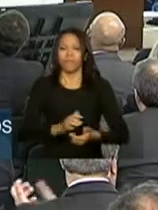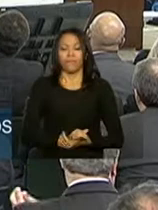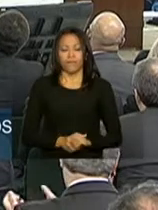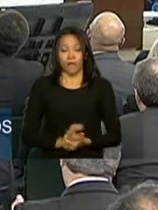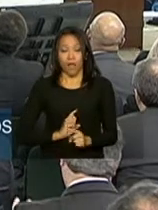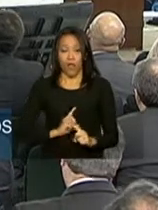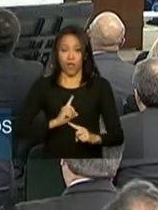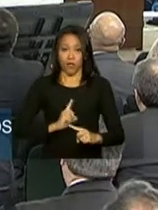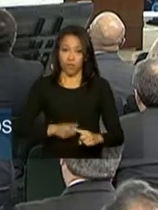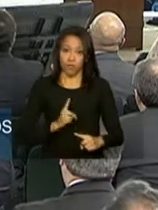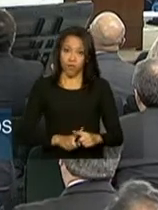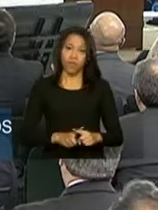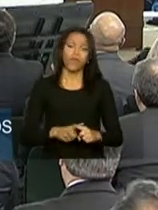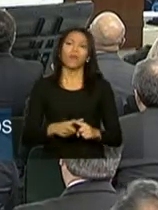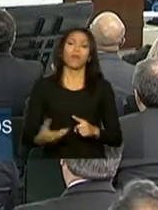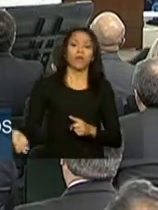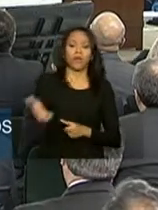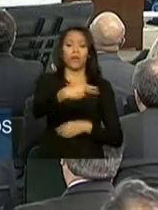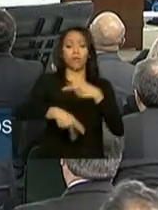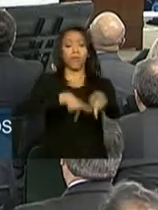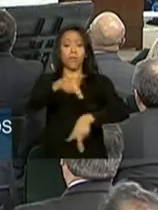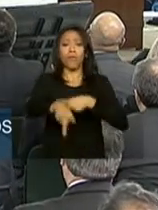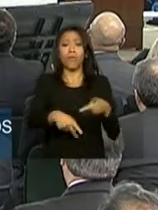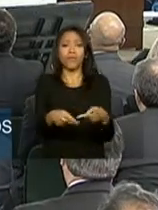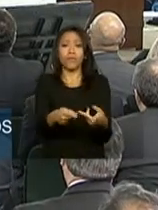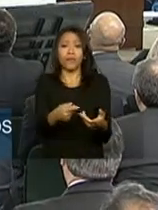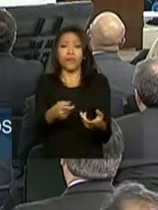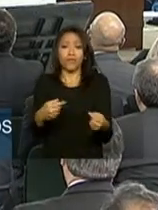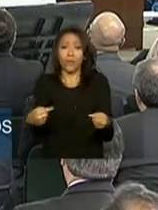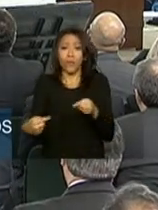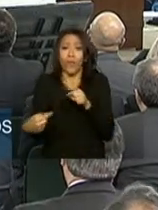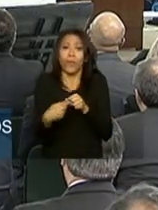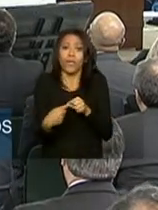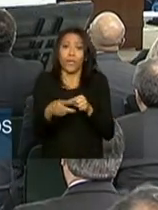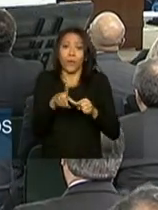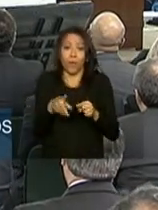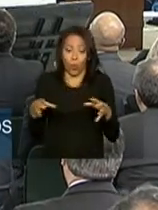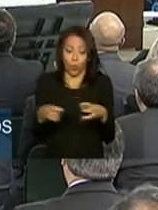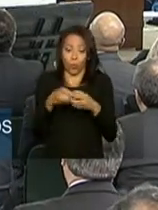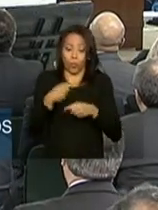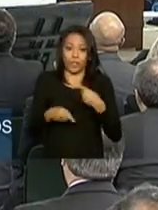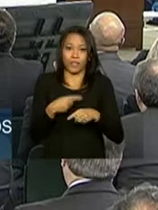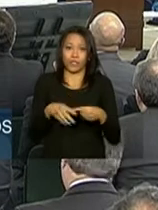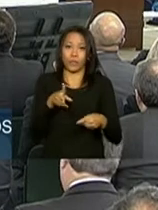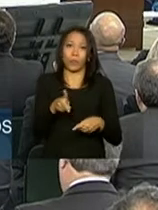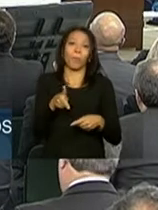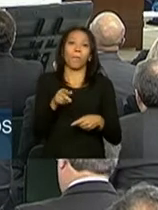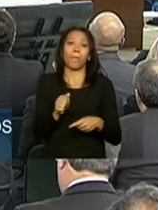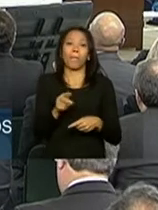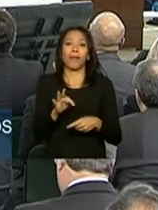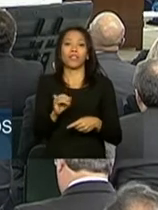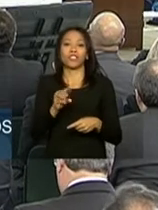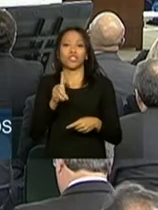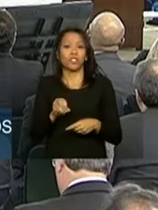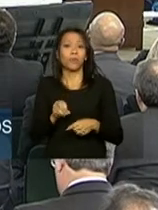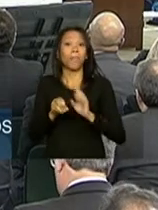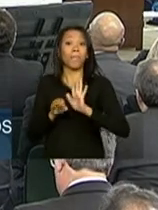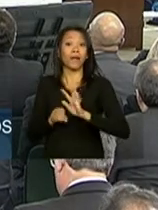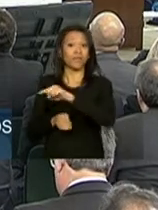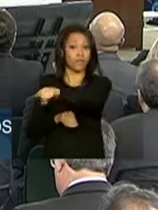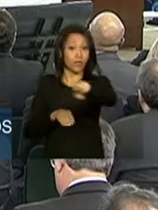Porque, afinal de contas, o povo não tem partido. O povo tem necessidades que precisam ser